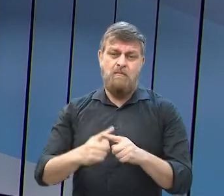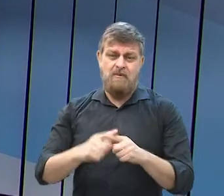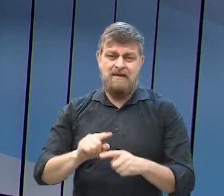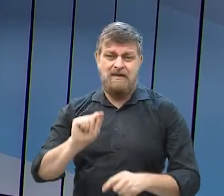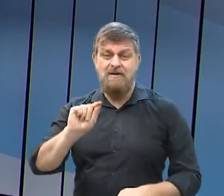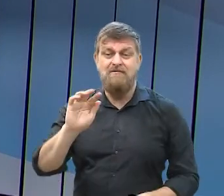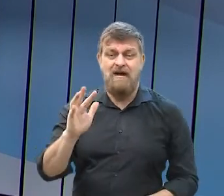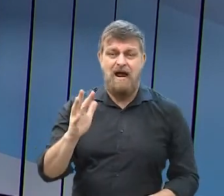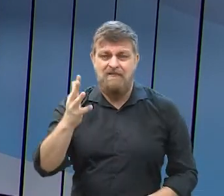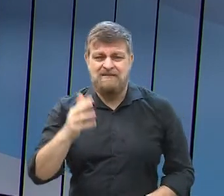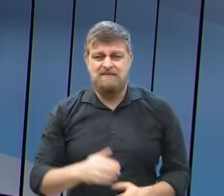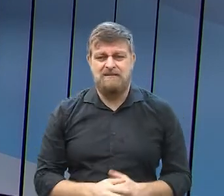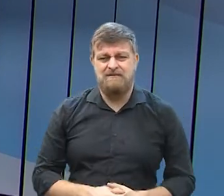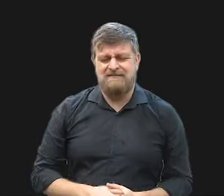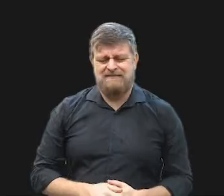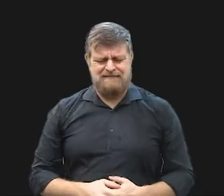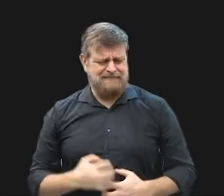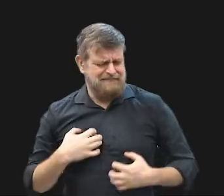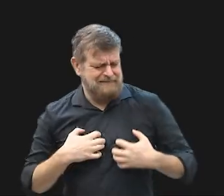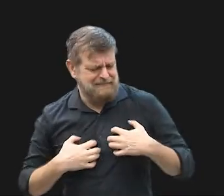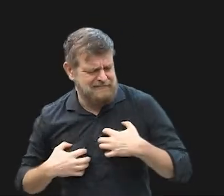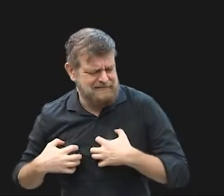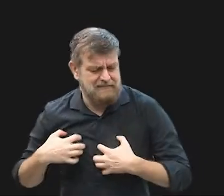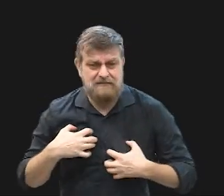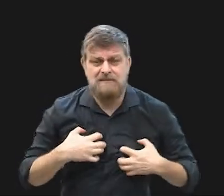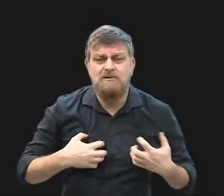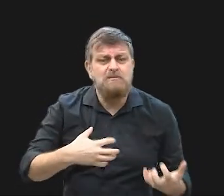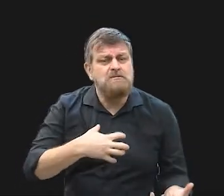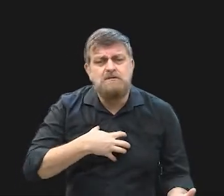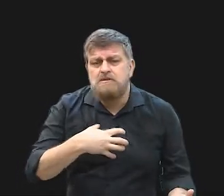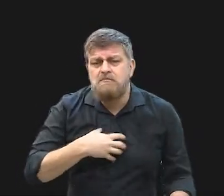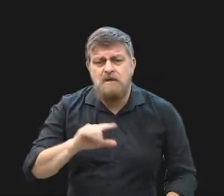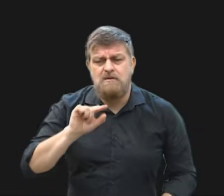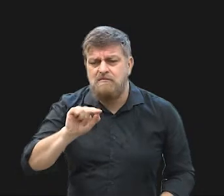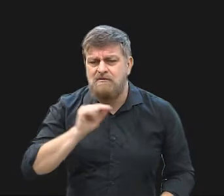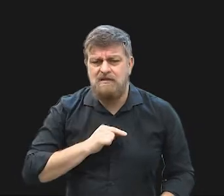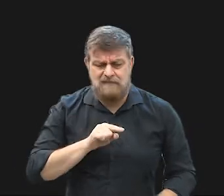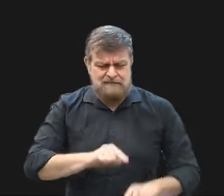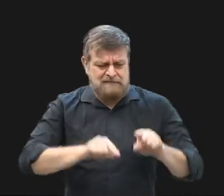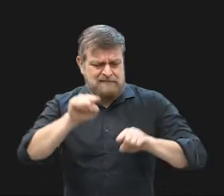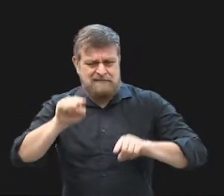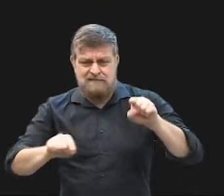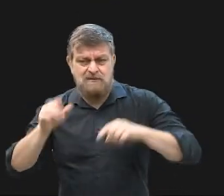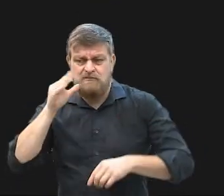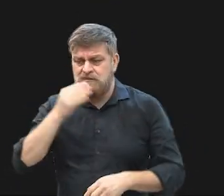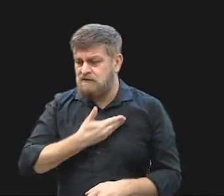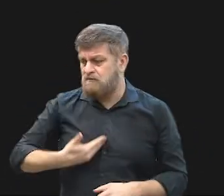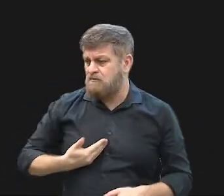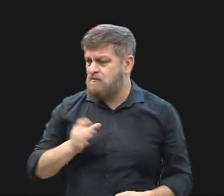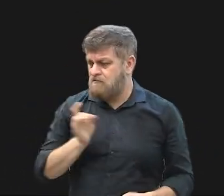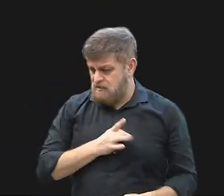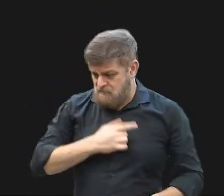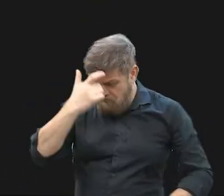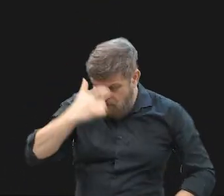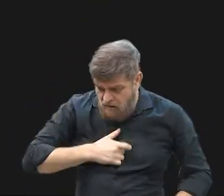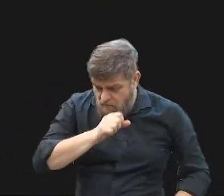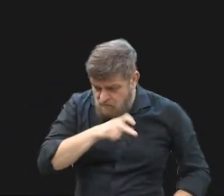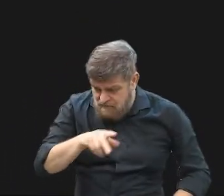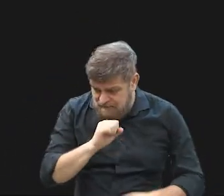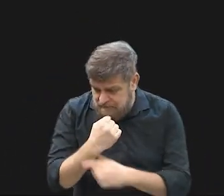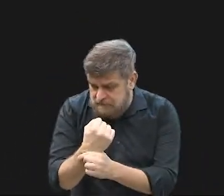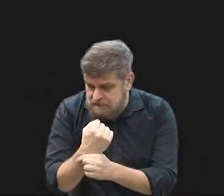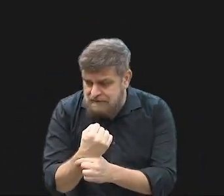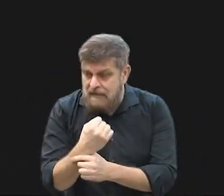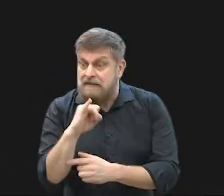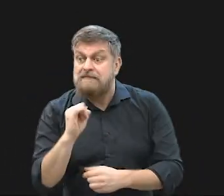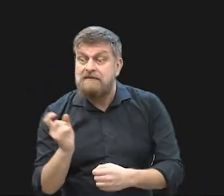uma insatisfação e vai gerar um sentimento de instabilidade entre os próprios servidores. Se não